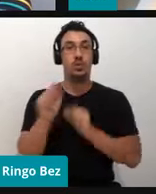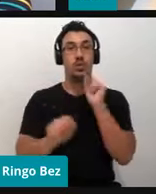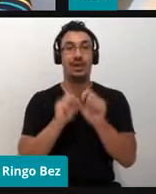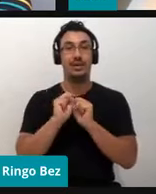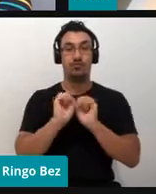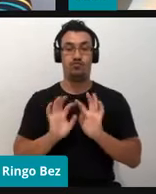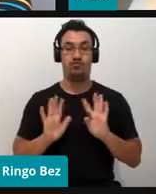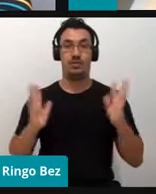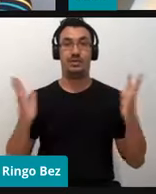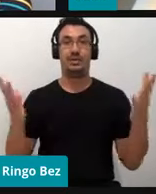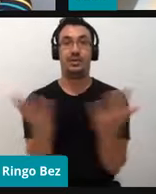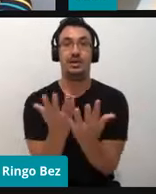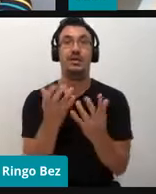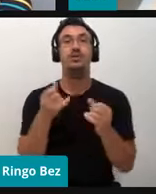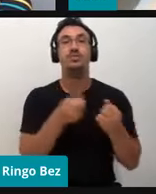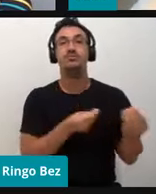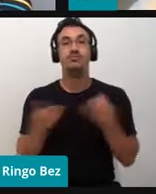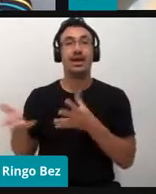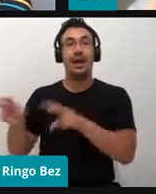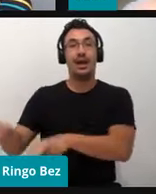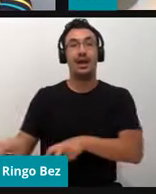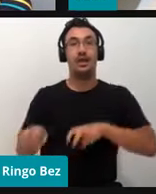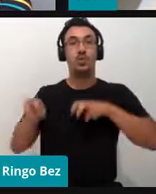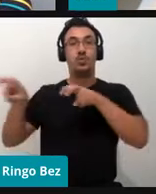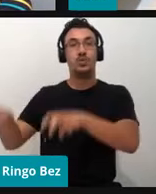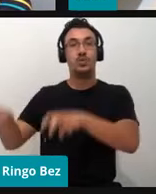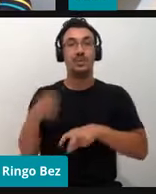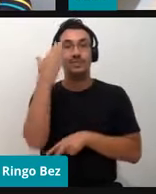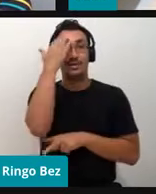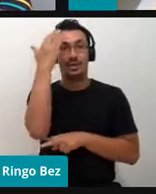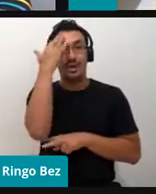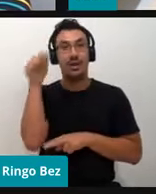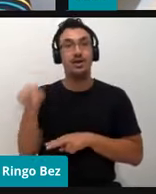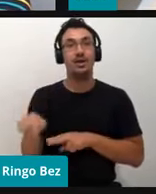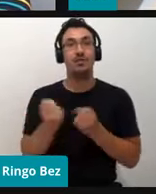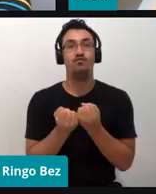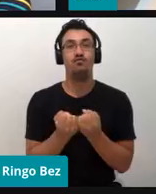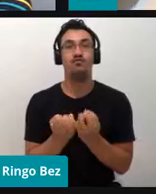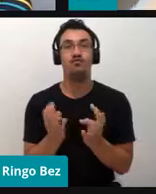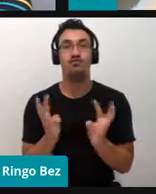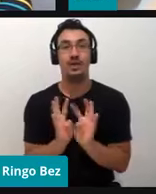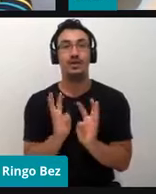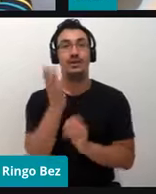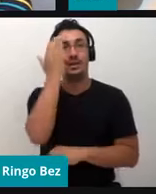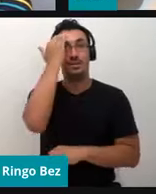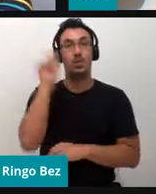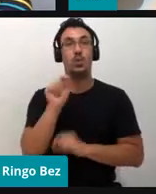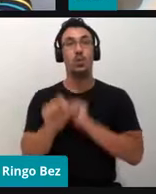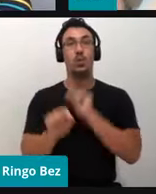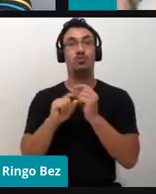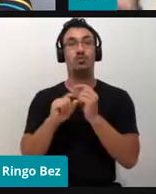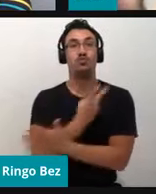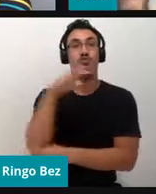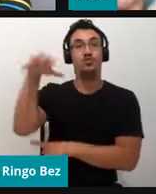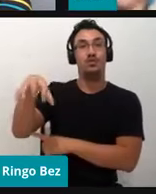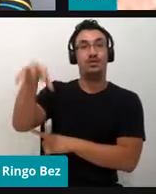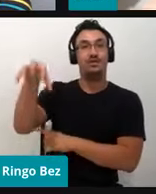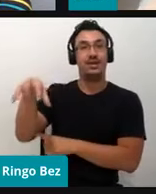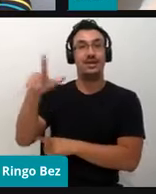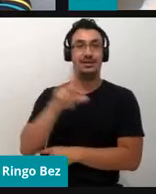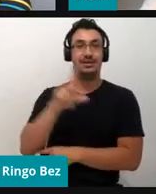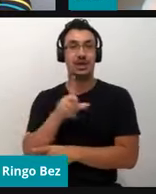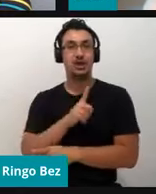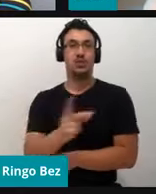hidrográficas para a agricultura. Quando você tira essa primeira cobertura vegetal, o resultado é que aquela chuva que antigamente demorava